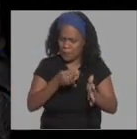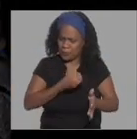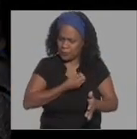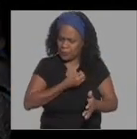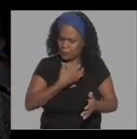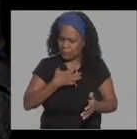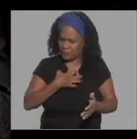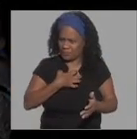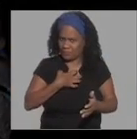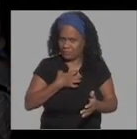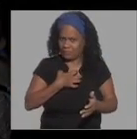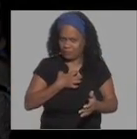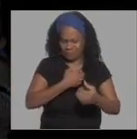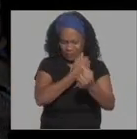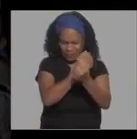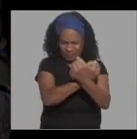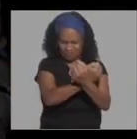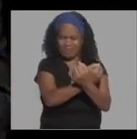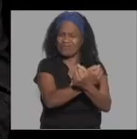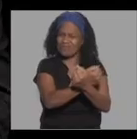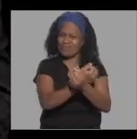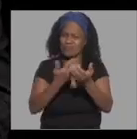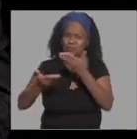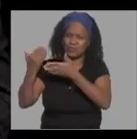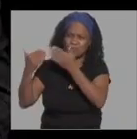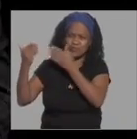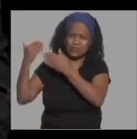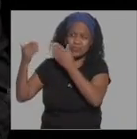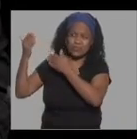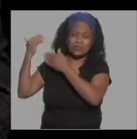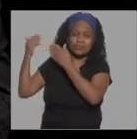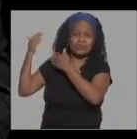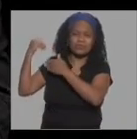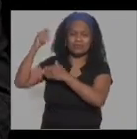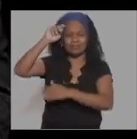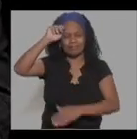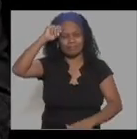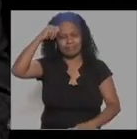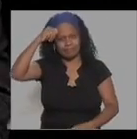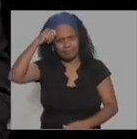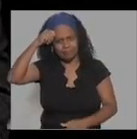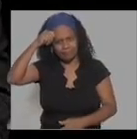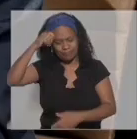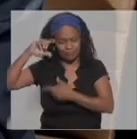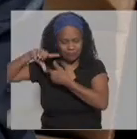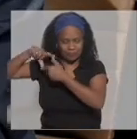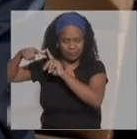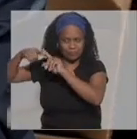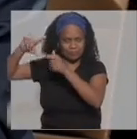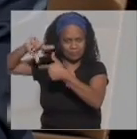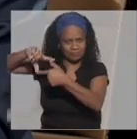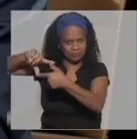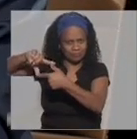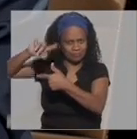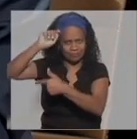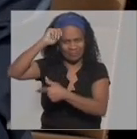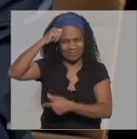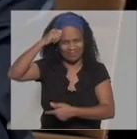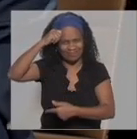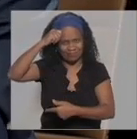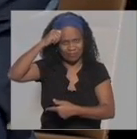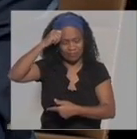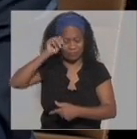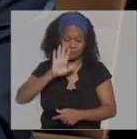tragédia da nossa ancestralidade negra e assim e é oea e